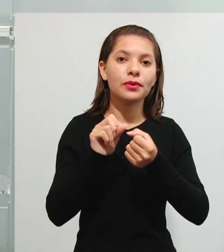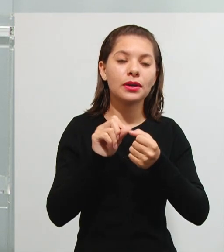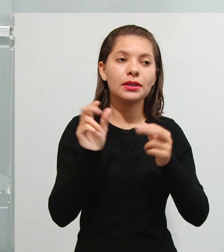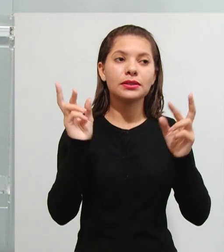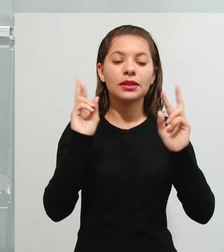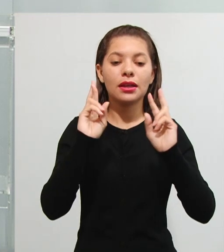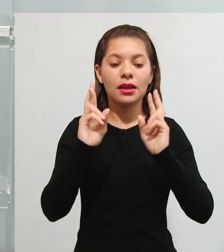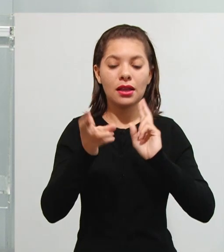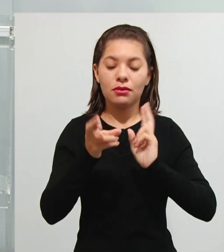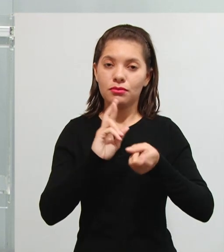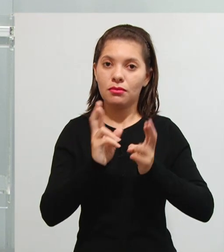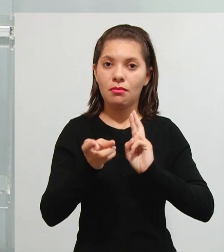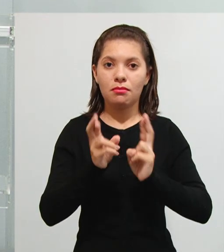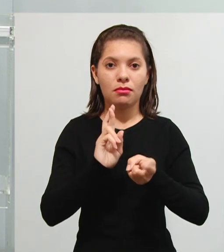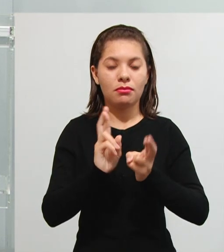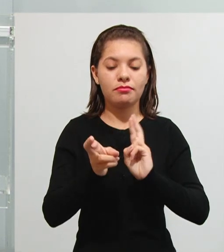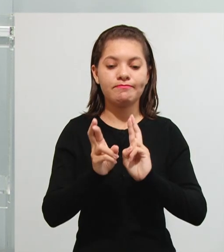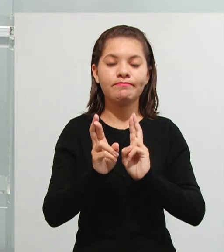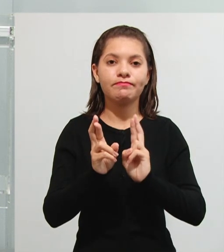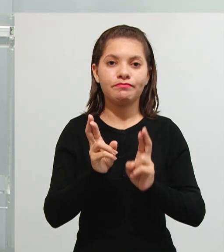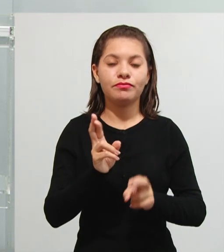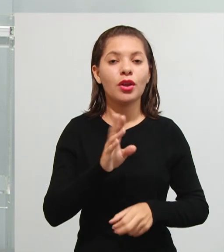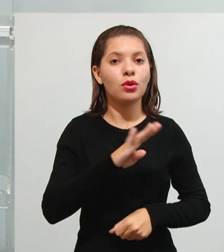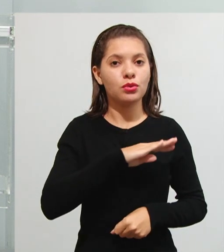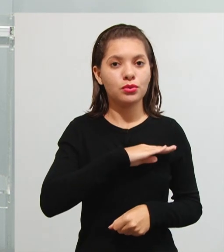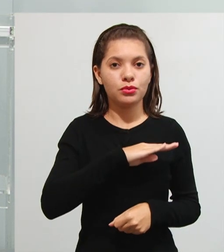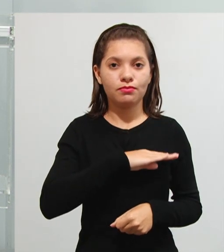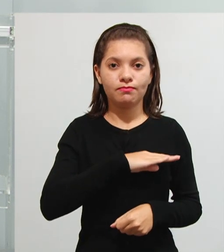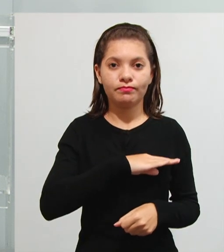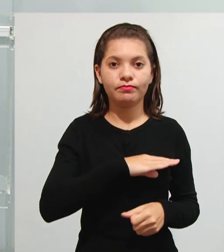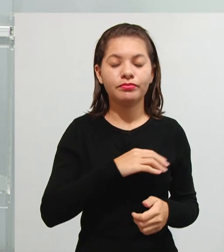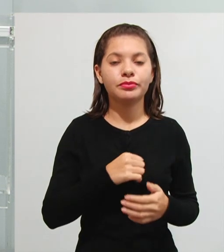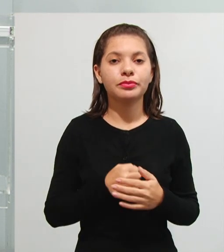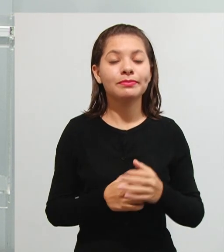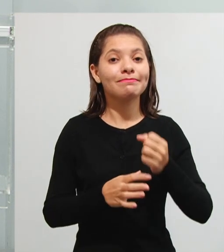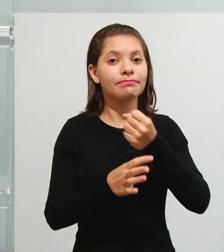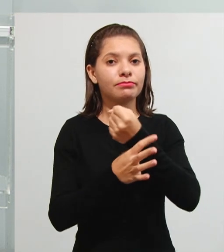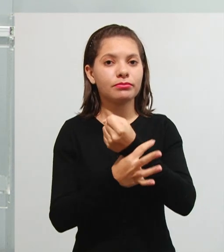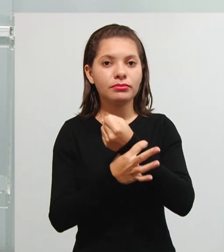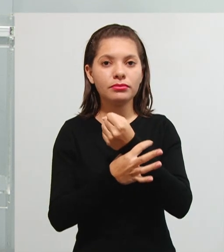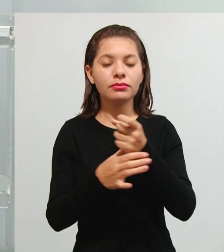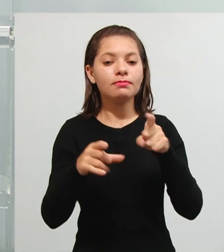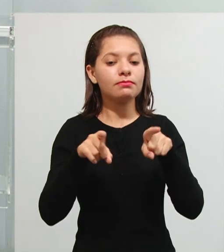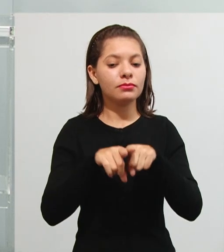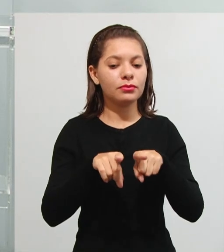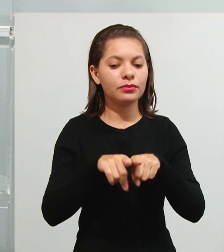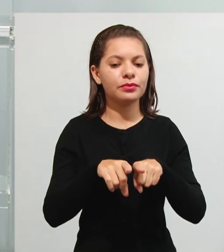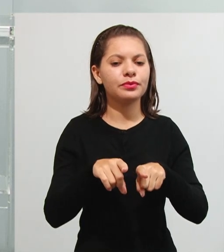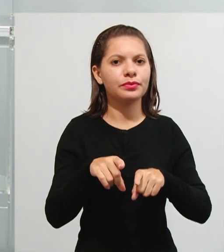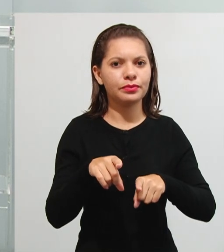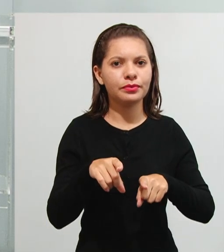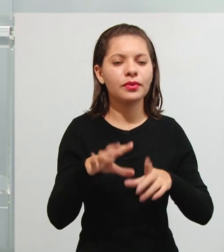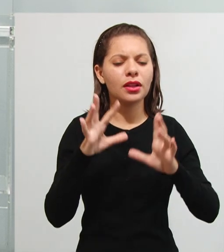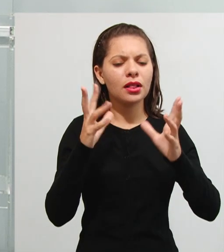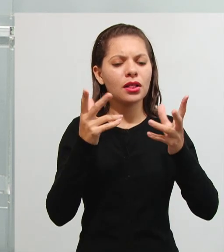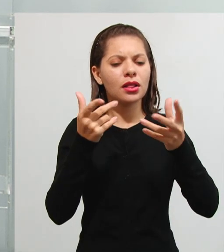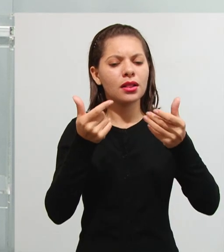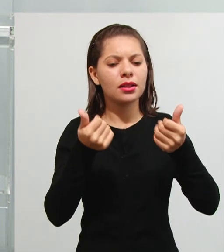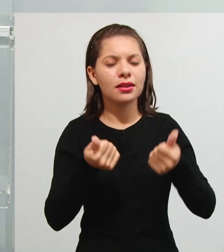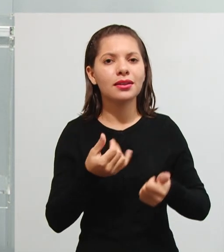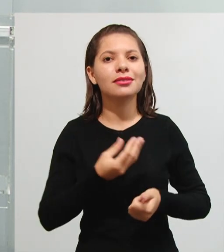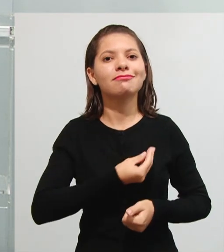com os demais colegas né também para que possa garantir essa satisfação essa qualidade de vida